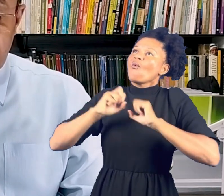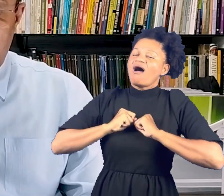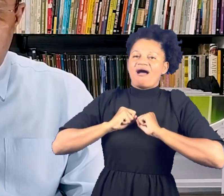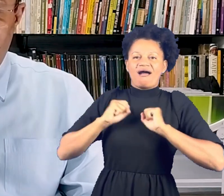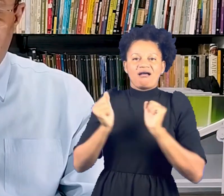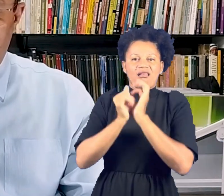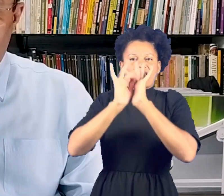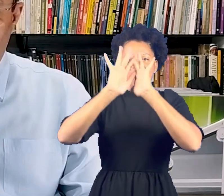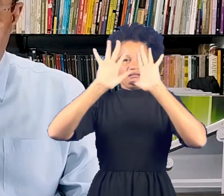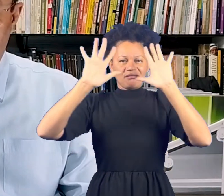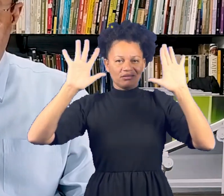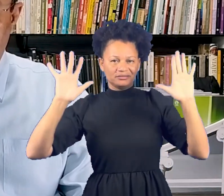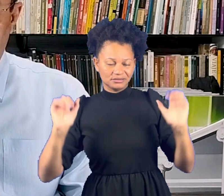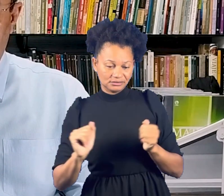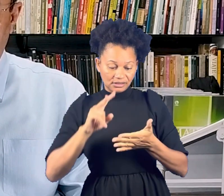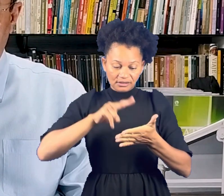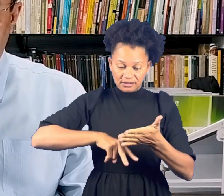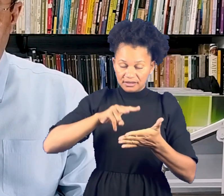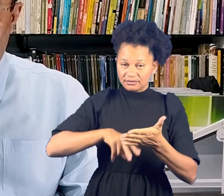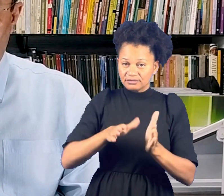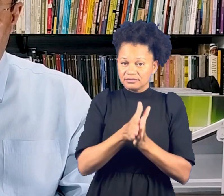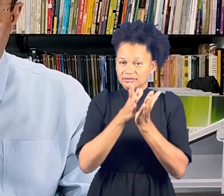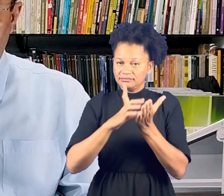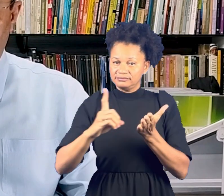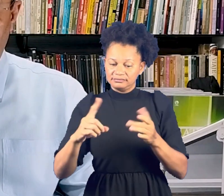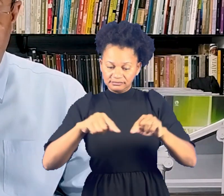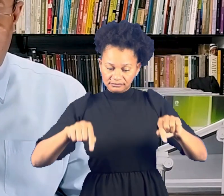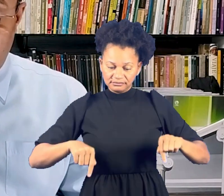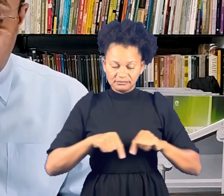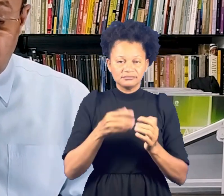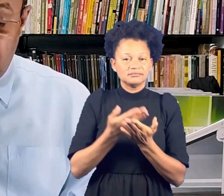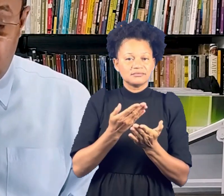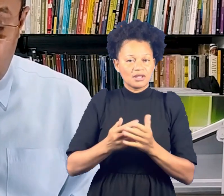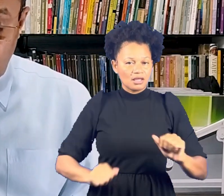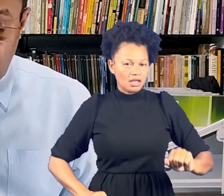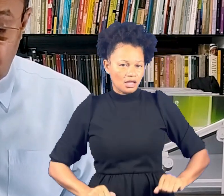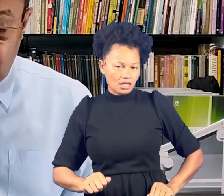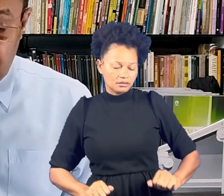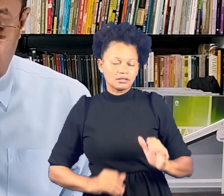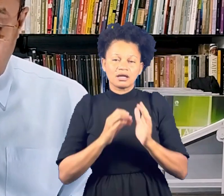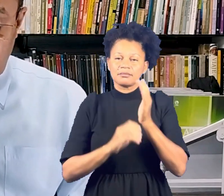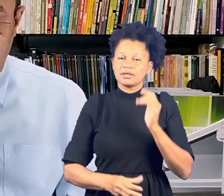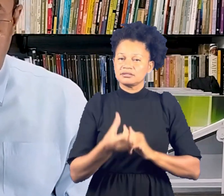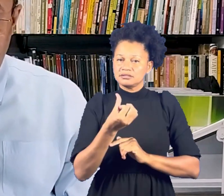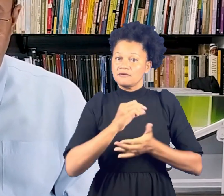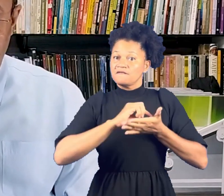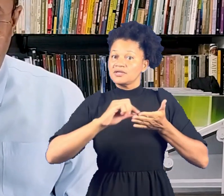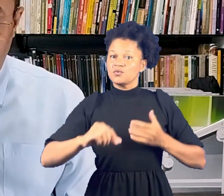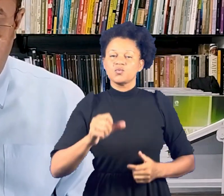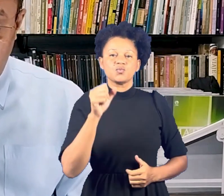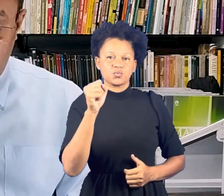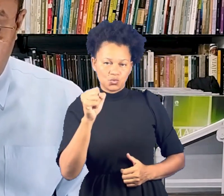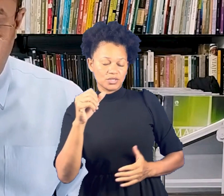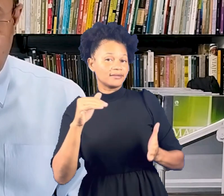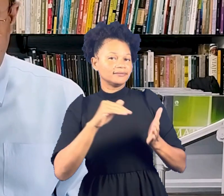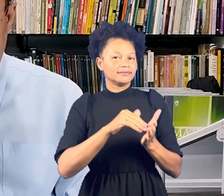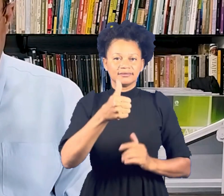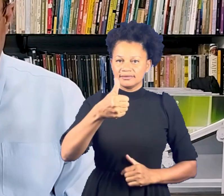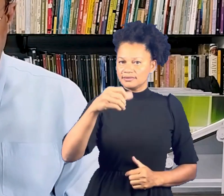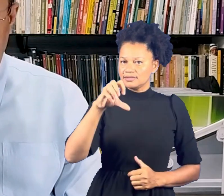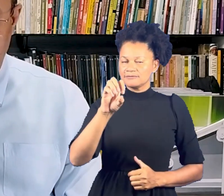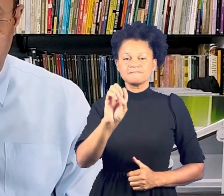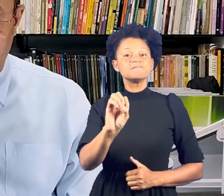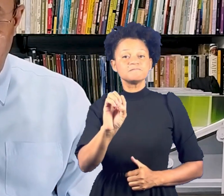glória. Nossa leitura bíblica em classe se encontra no livro de Atos dos Apóstolos, capítulo 6, versículo 8